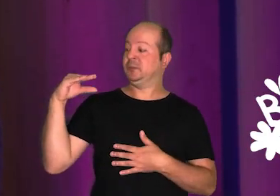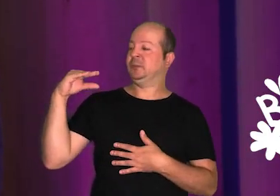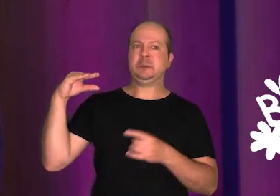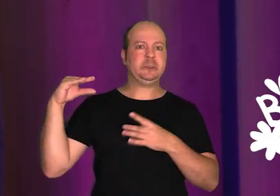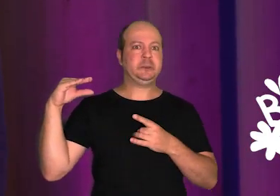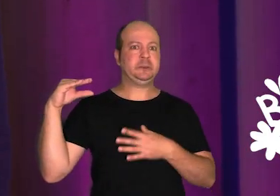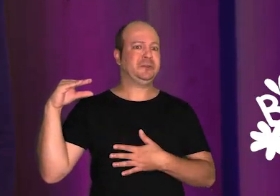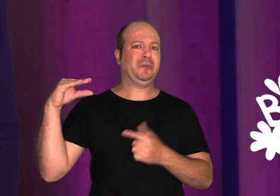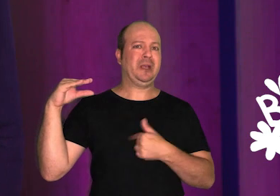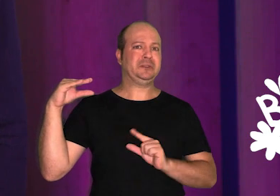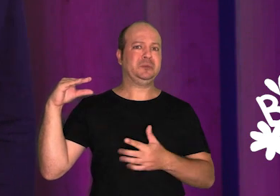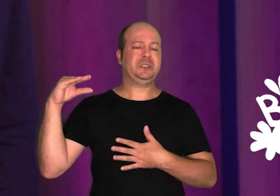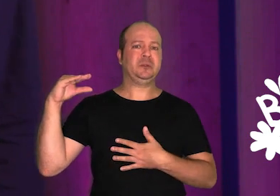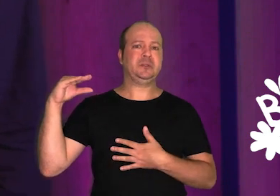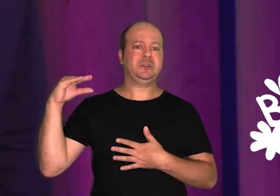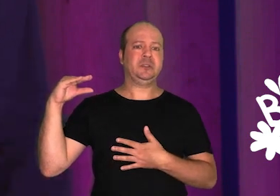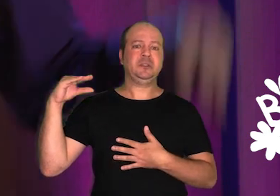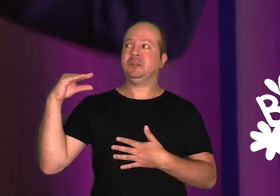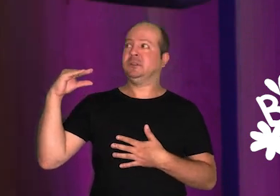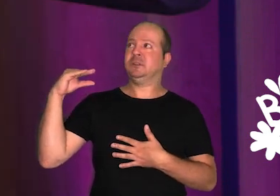Não, não faz isso comigo.